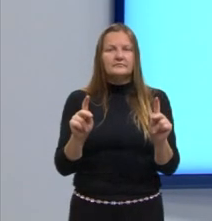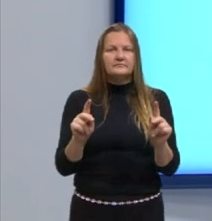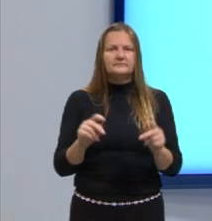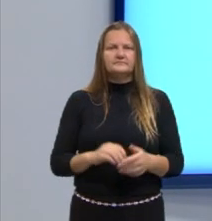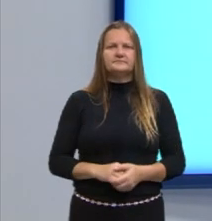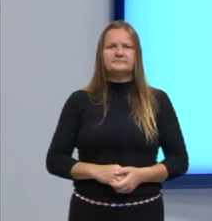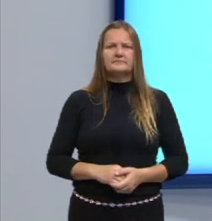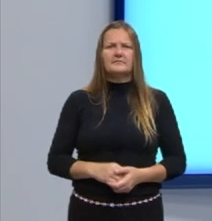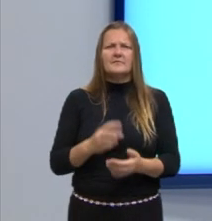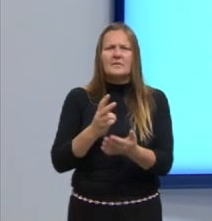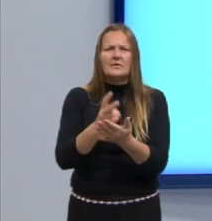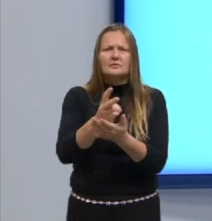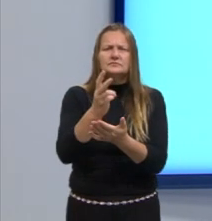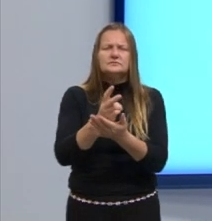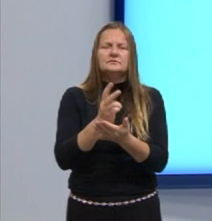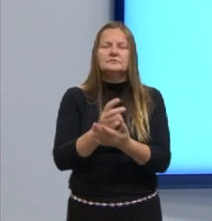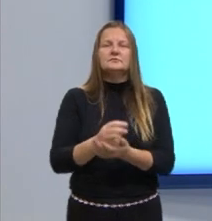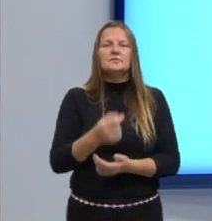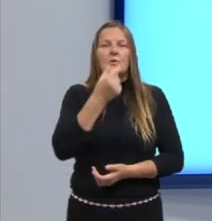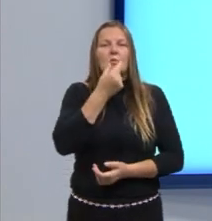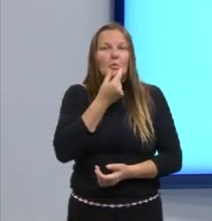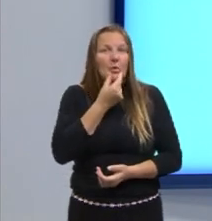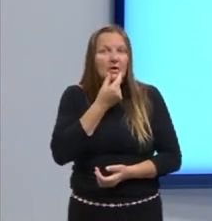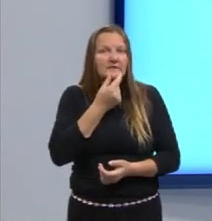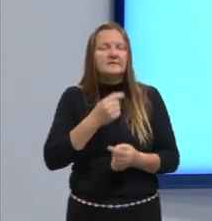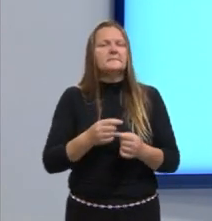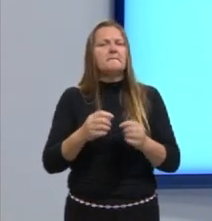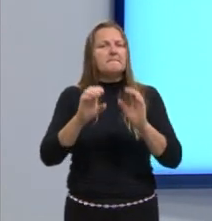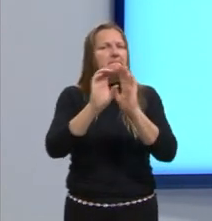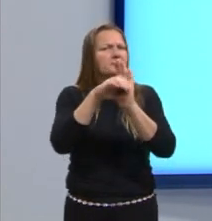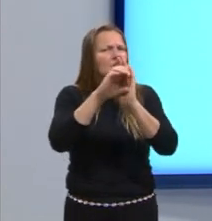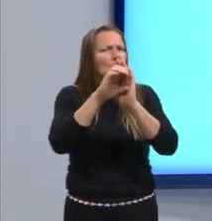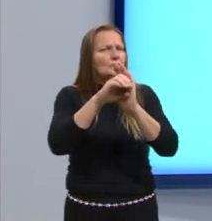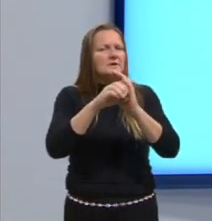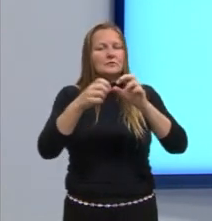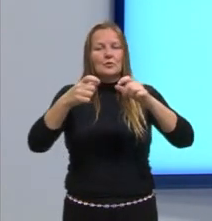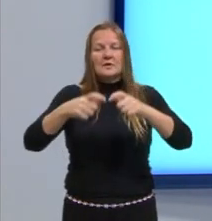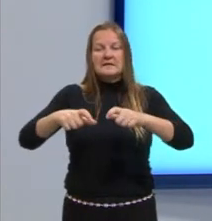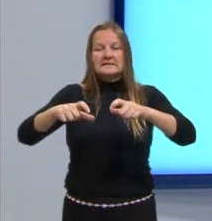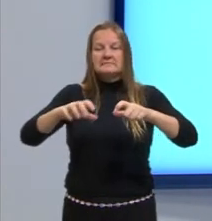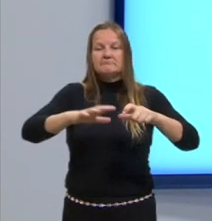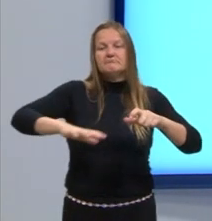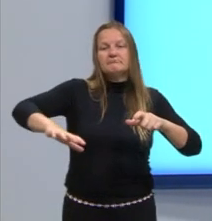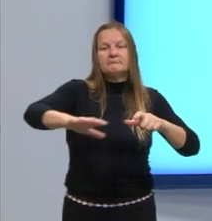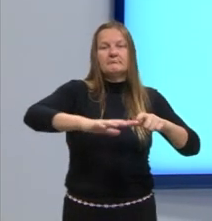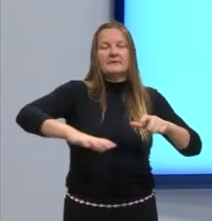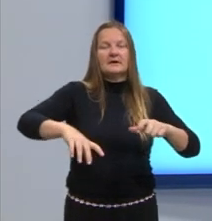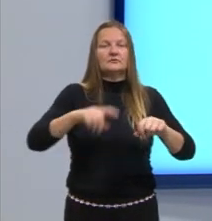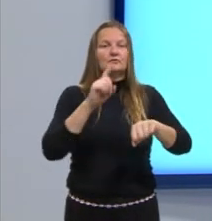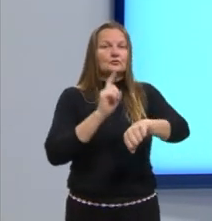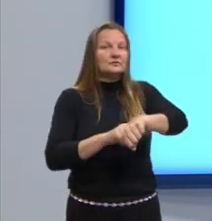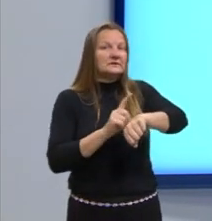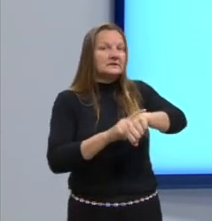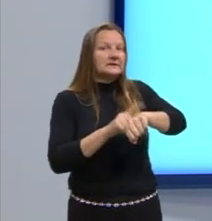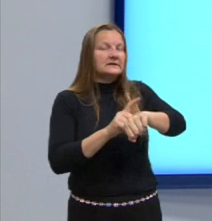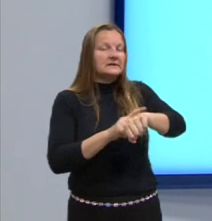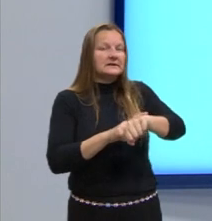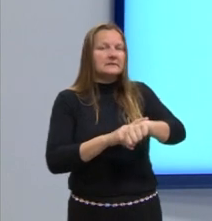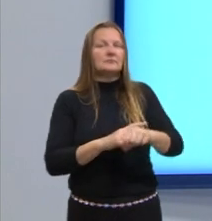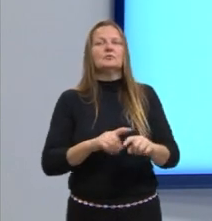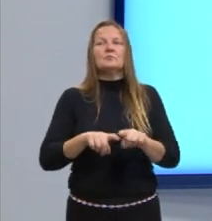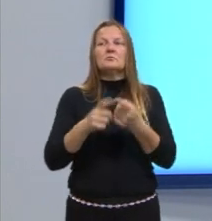então né um Einstein não somente conectou os conceitos de espaço e tempo isso é bem importante tá pessoal mas